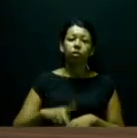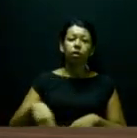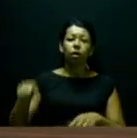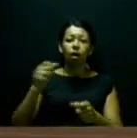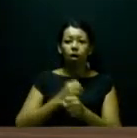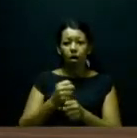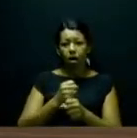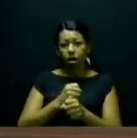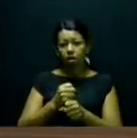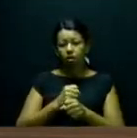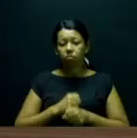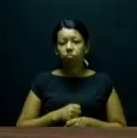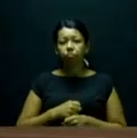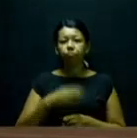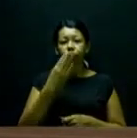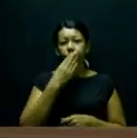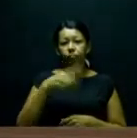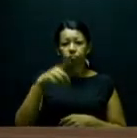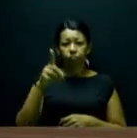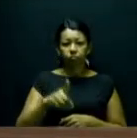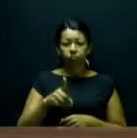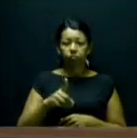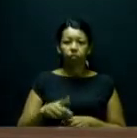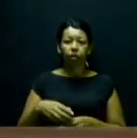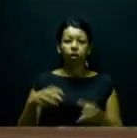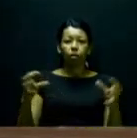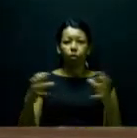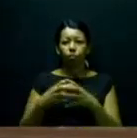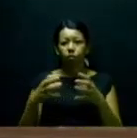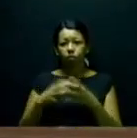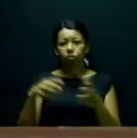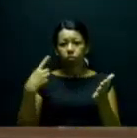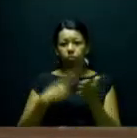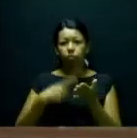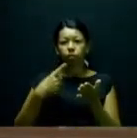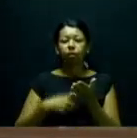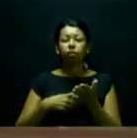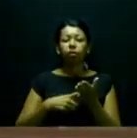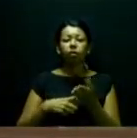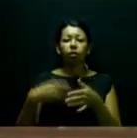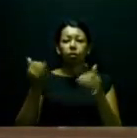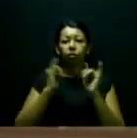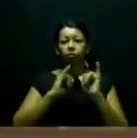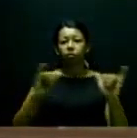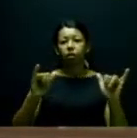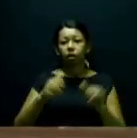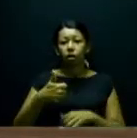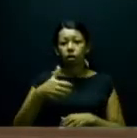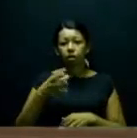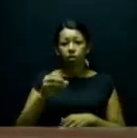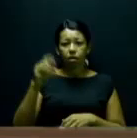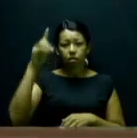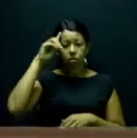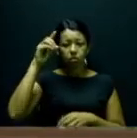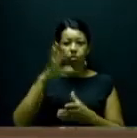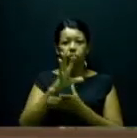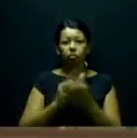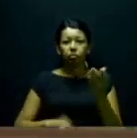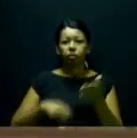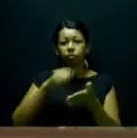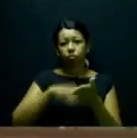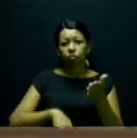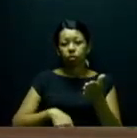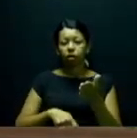entregaram a documentação solicitada pela comissão e se comprometerem a enviar, dentro de 10 dias, cópia dos contratos